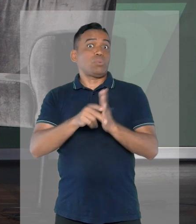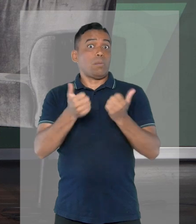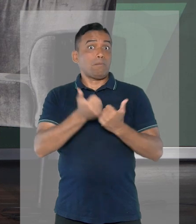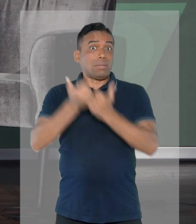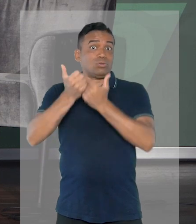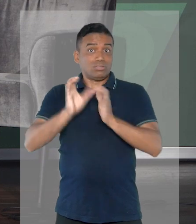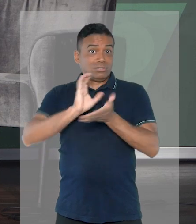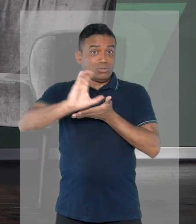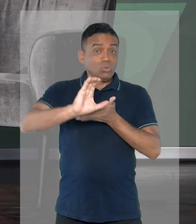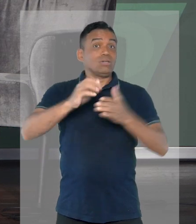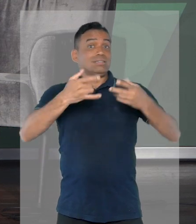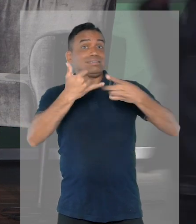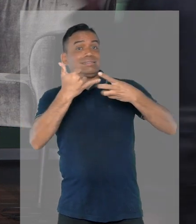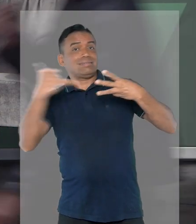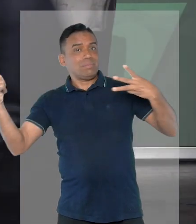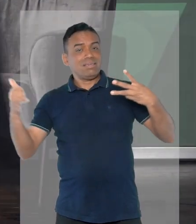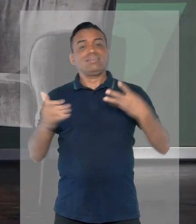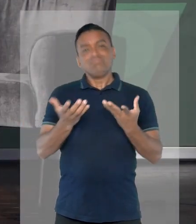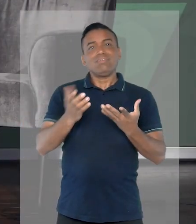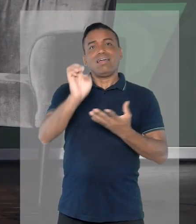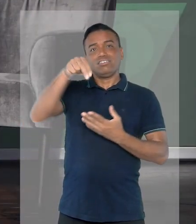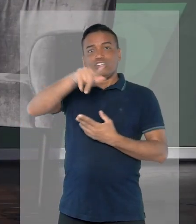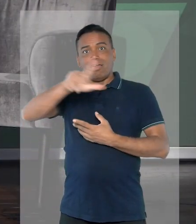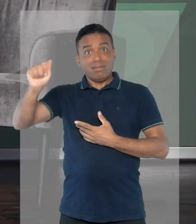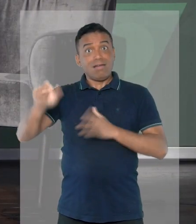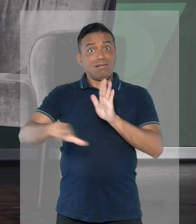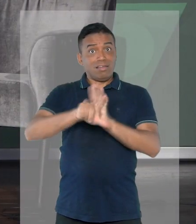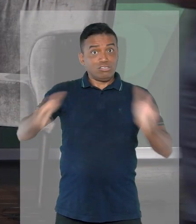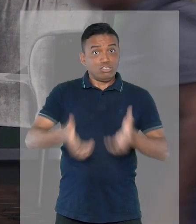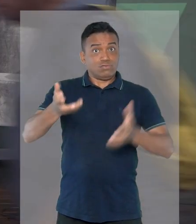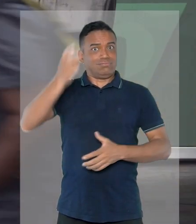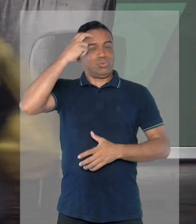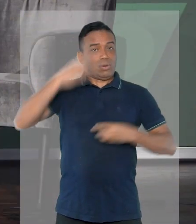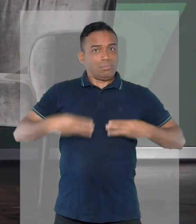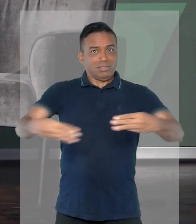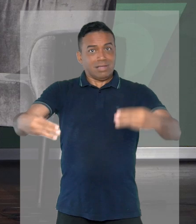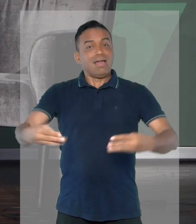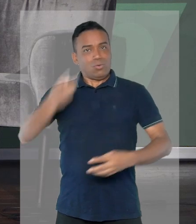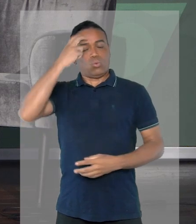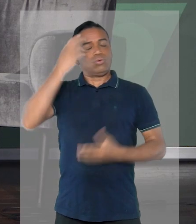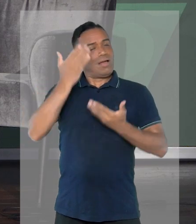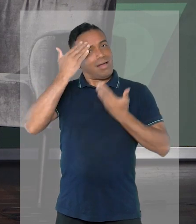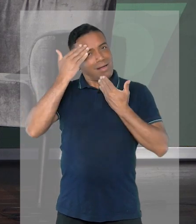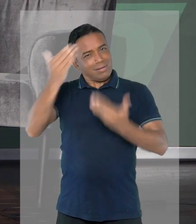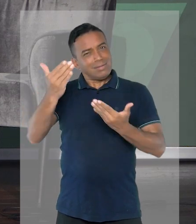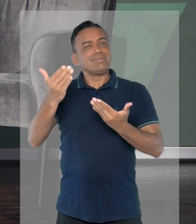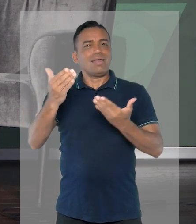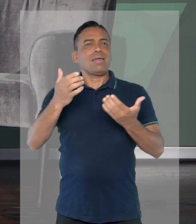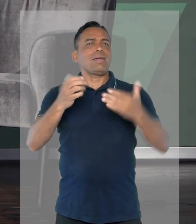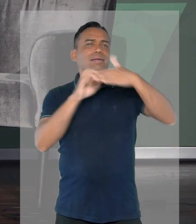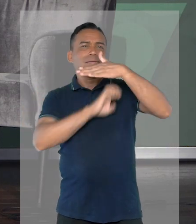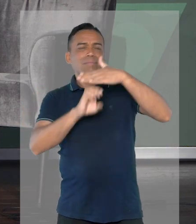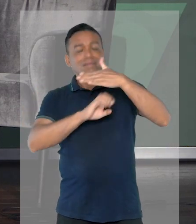Engeia, via Lei Rouanet do Ministério da Cultura. Em primeiro lugar, a gente quer agradecer, além dos nossos patrocinadores,